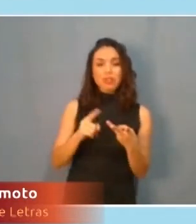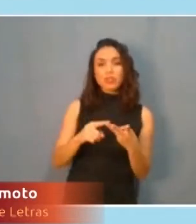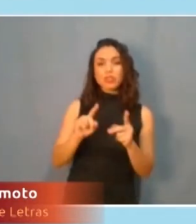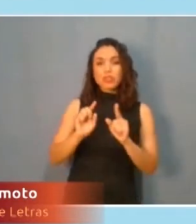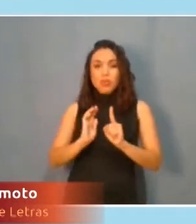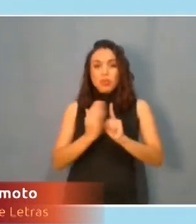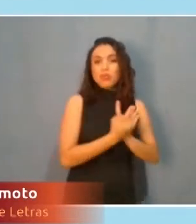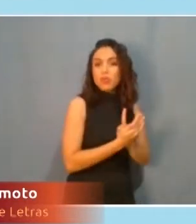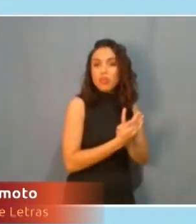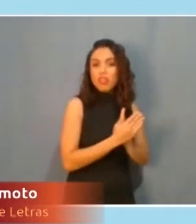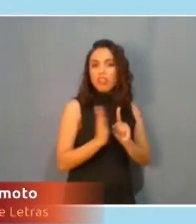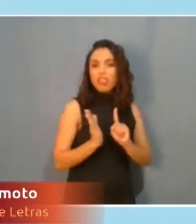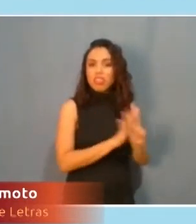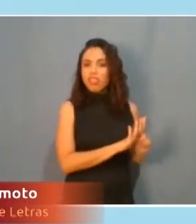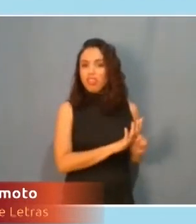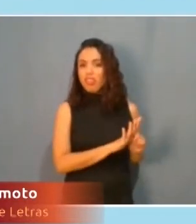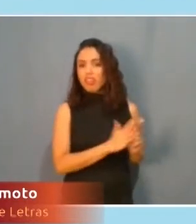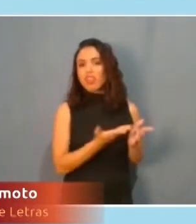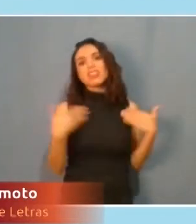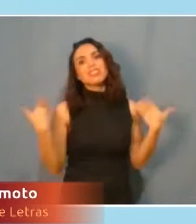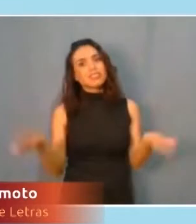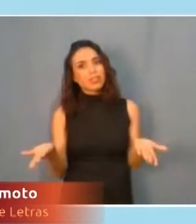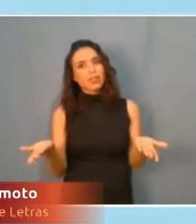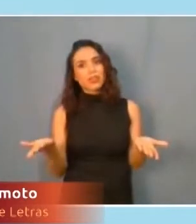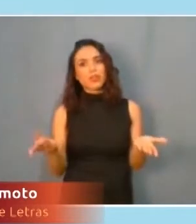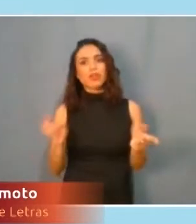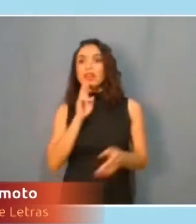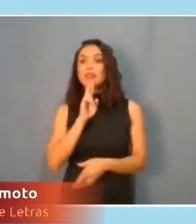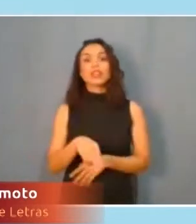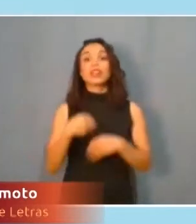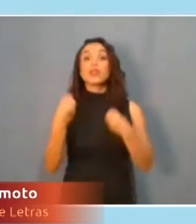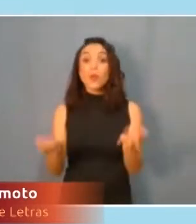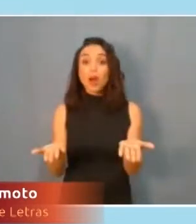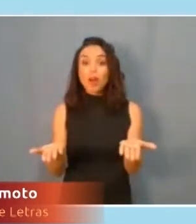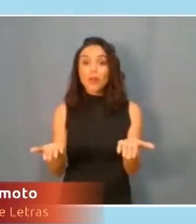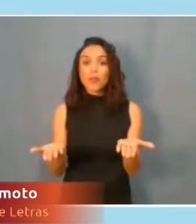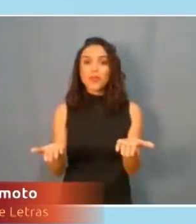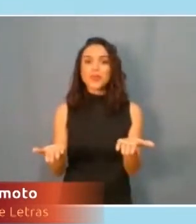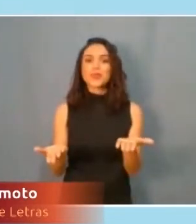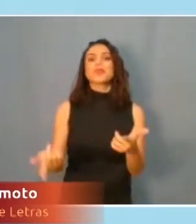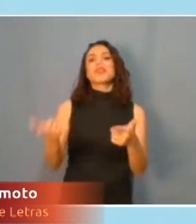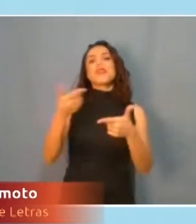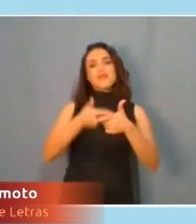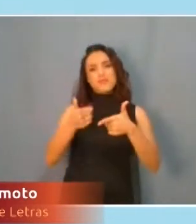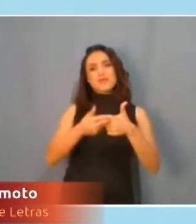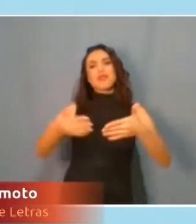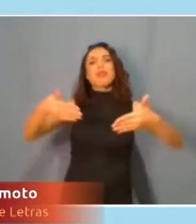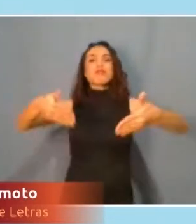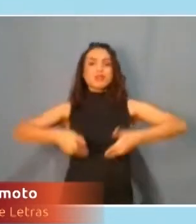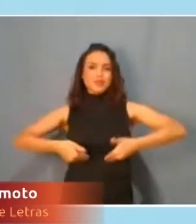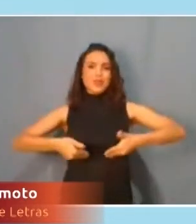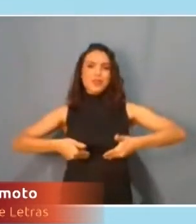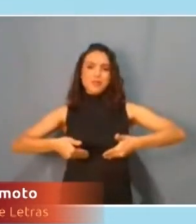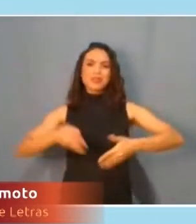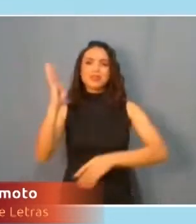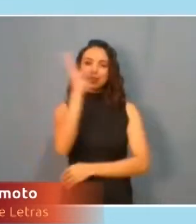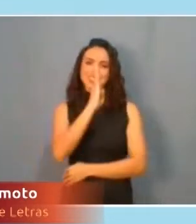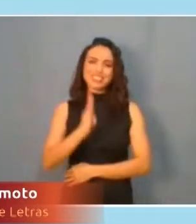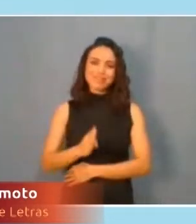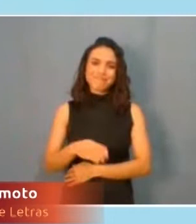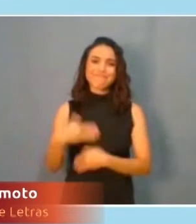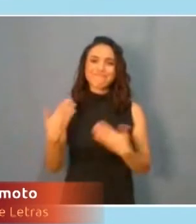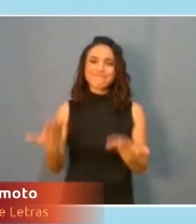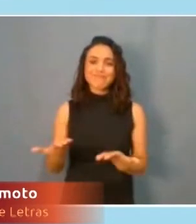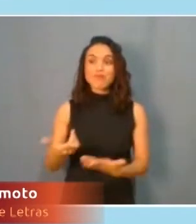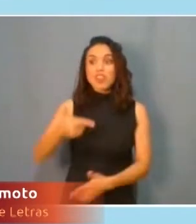à tempestade perfeita, infelizmente, e aí chegamos a 20 milhões de pessoas passando fome, foi em dezembro, né, que a